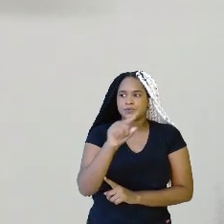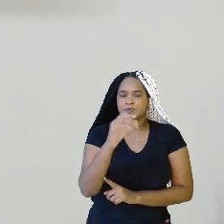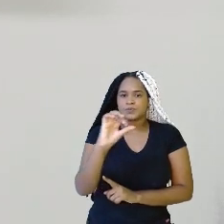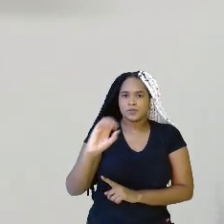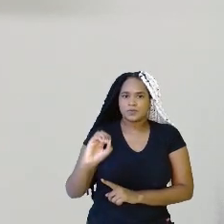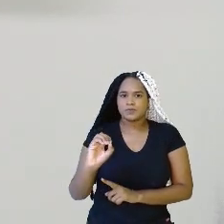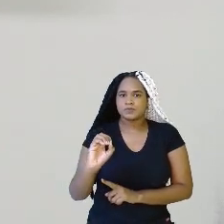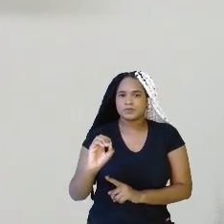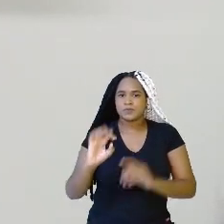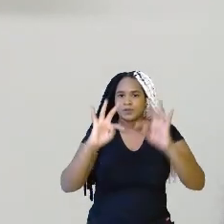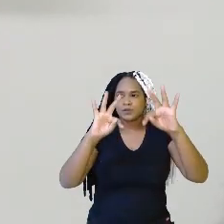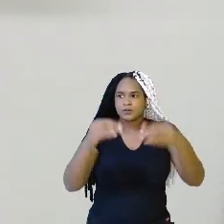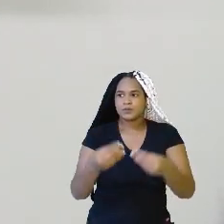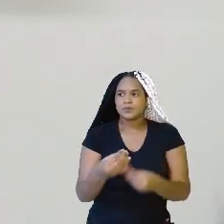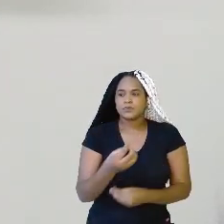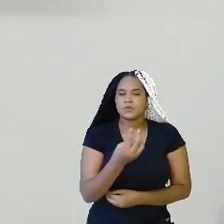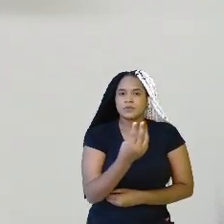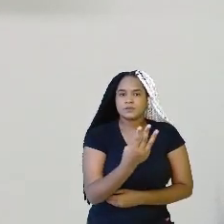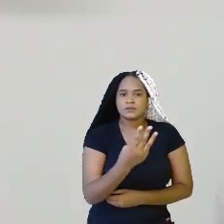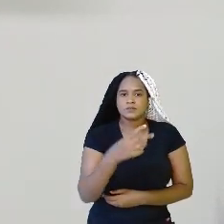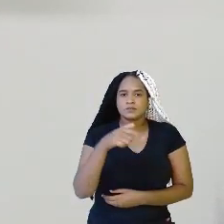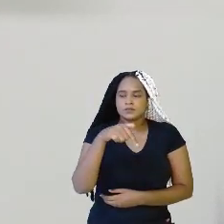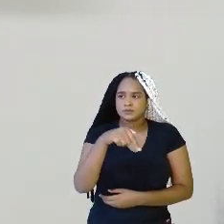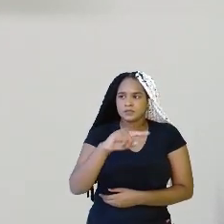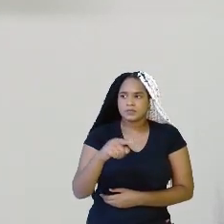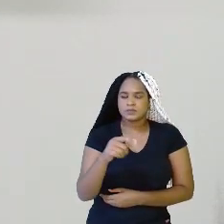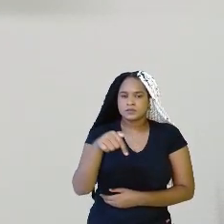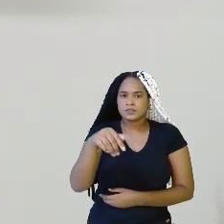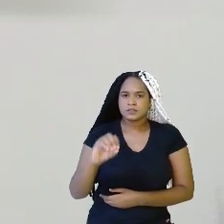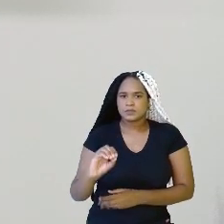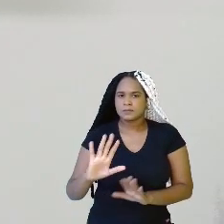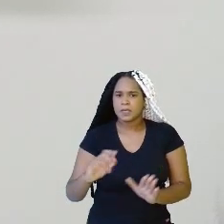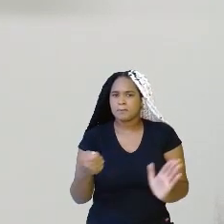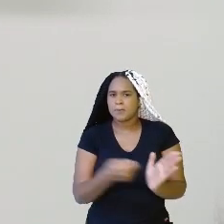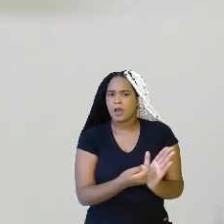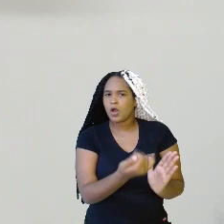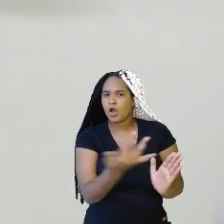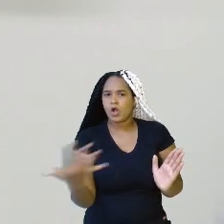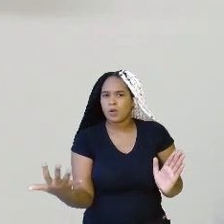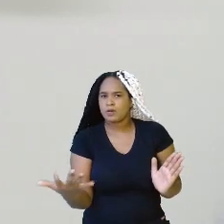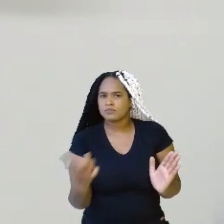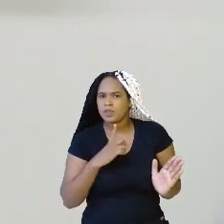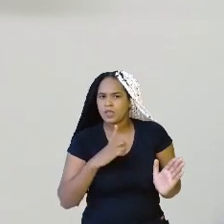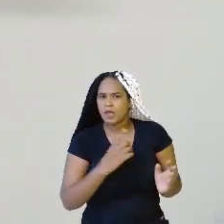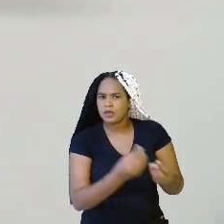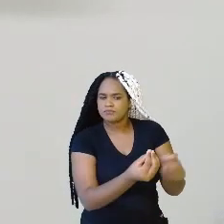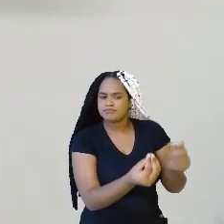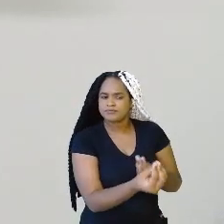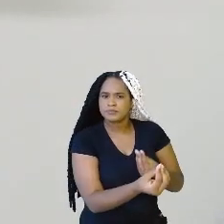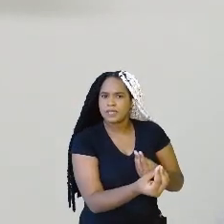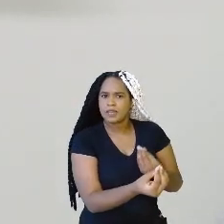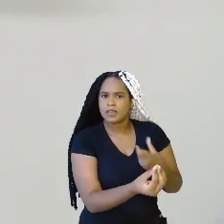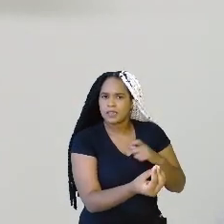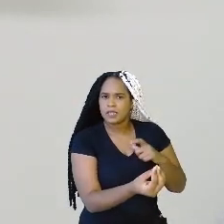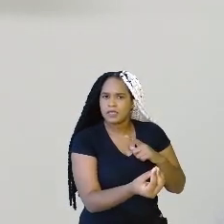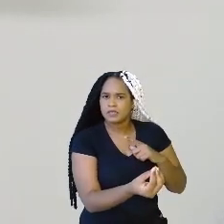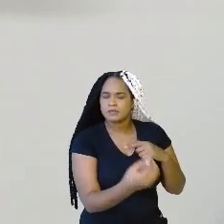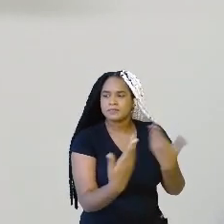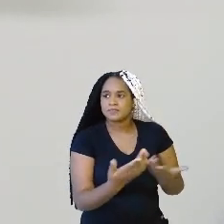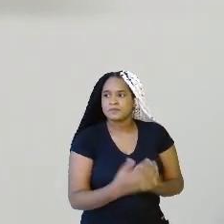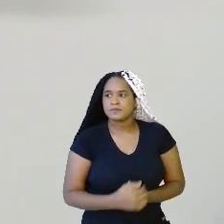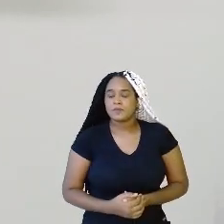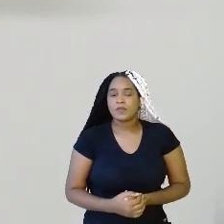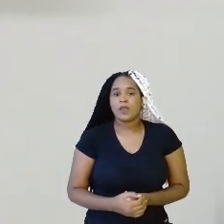deu R$37,70. E quanto ele pagou? Será que vai ter troco? Vamos descobrir. Ele